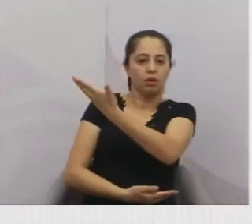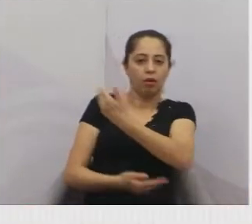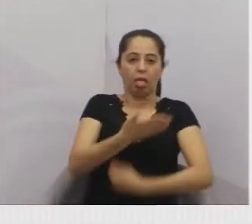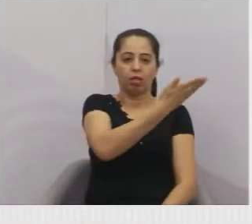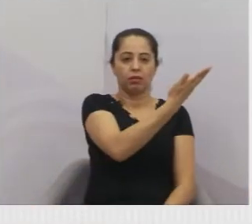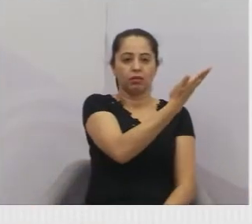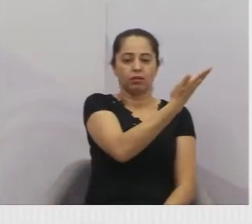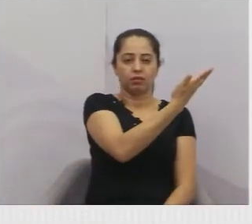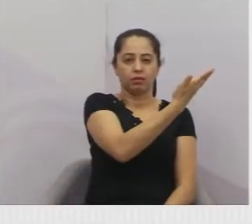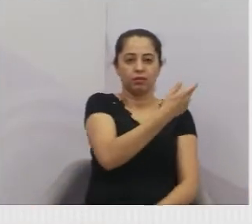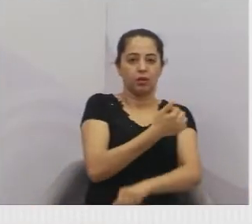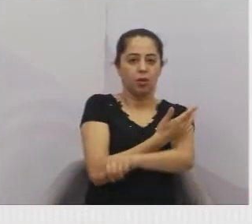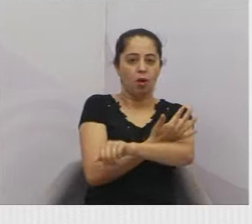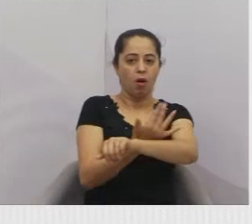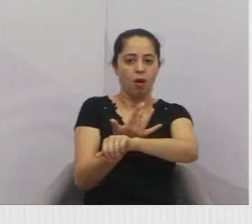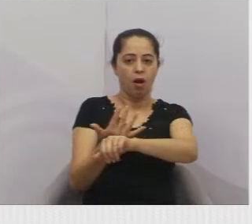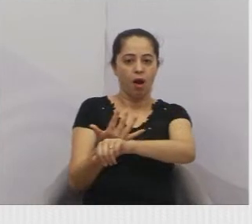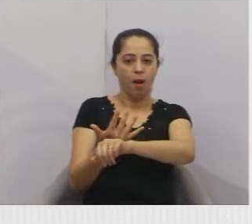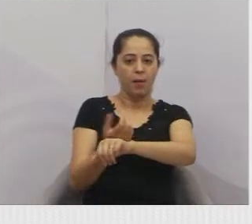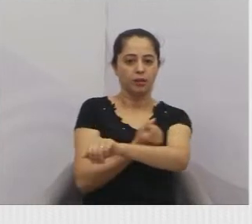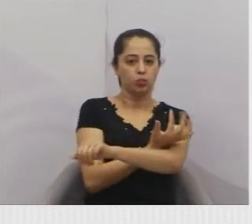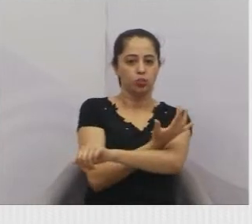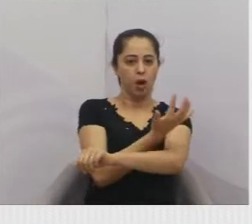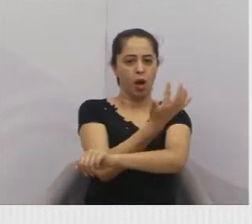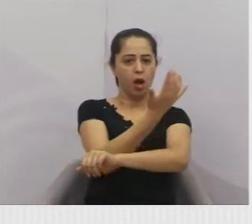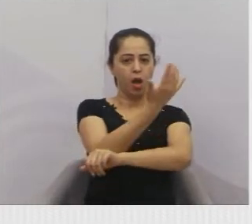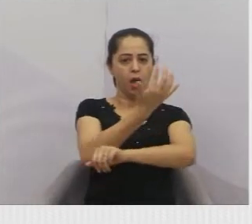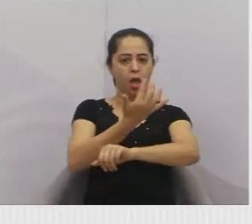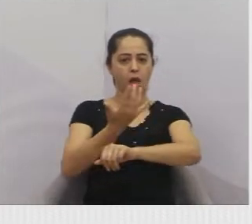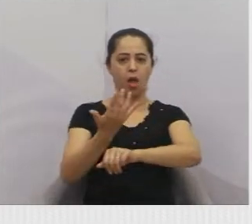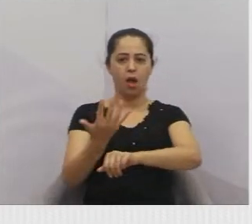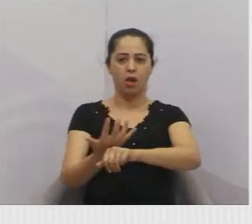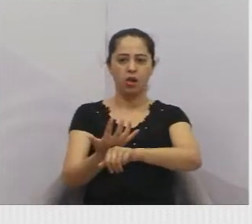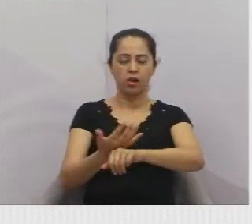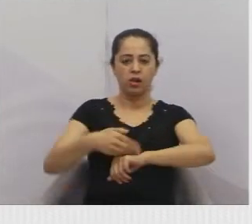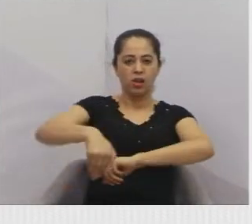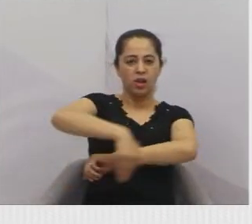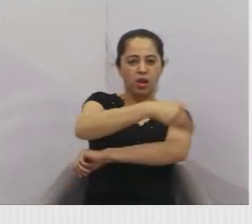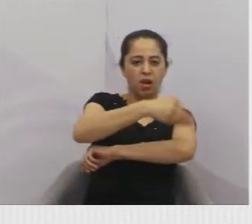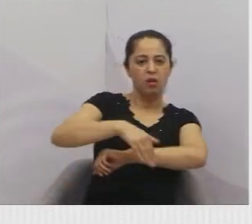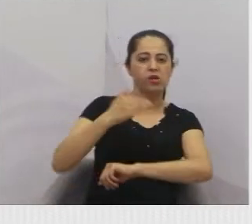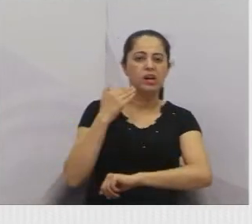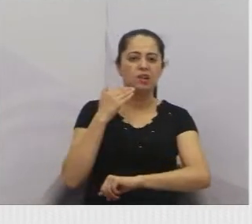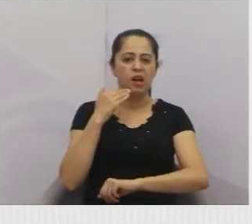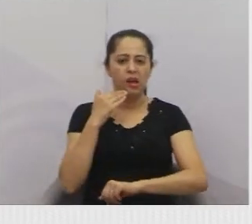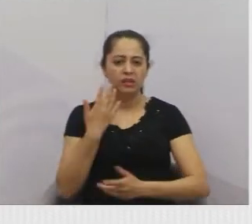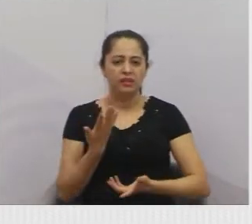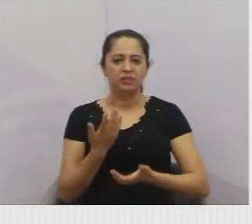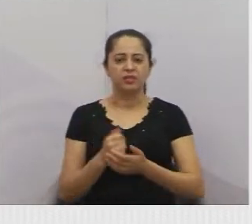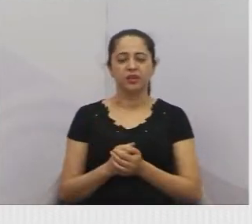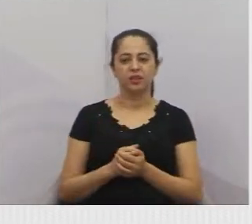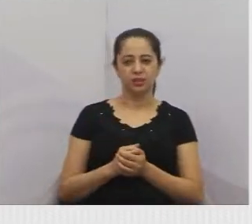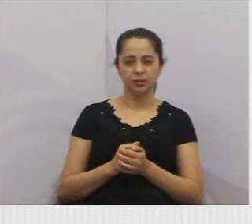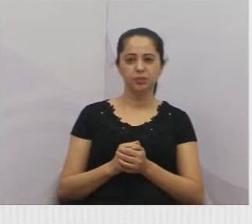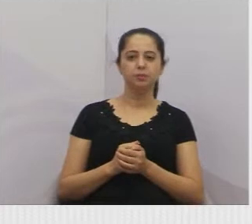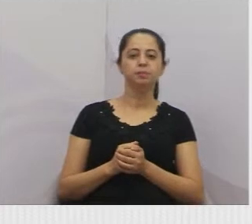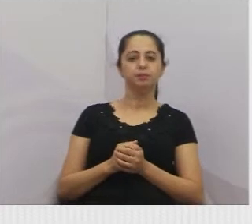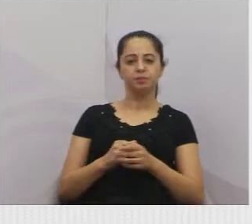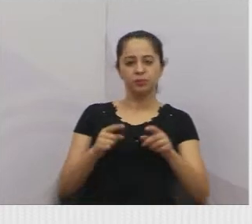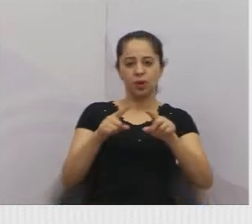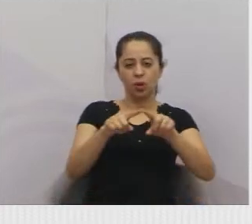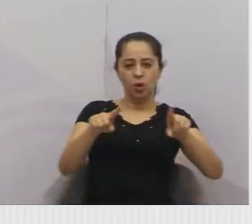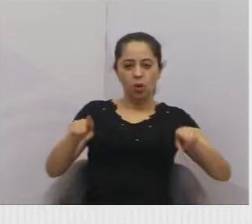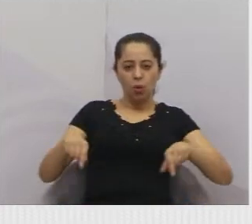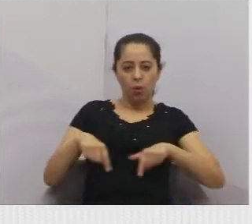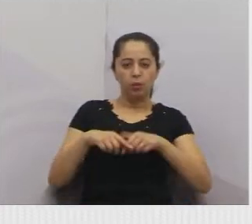alto, olha lá, com as calçadas danificadas, o campinho também precisando de